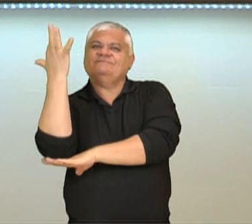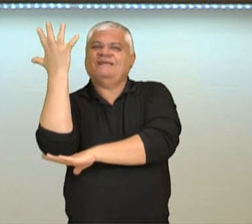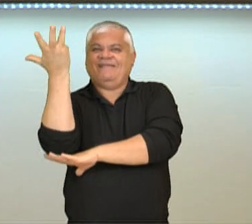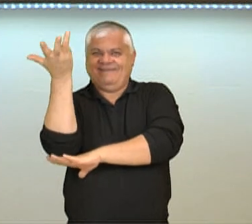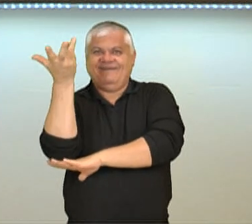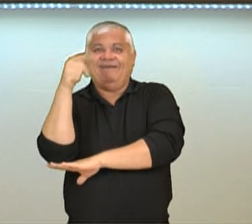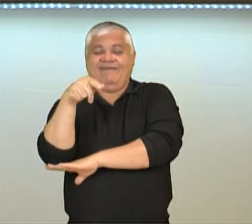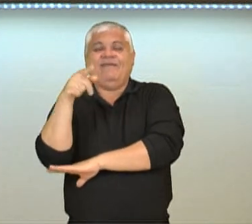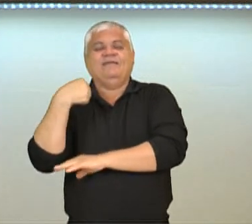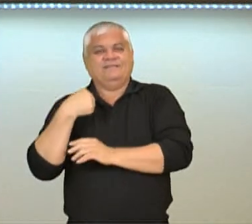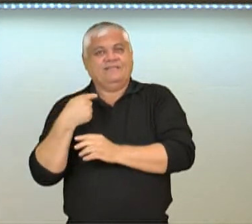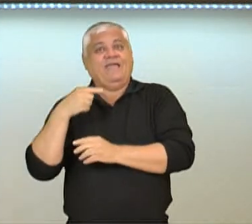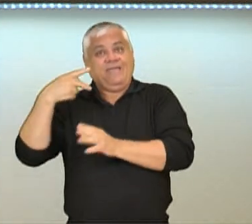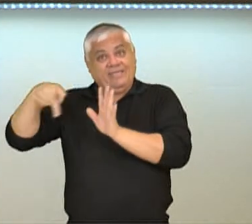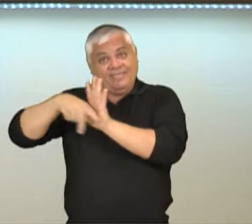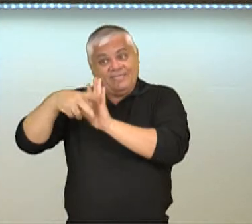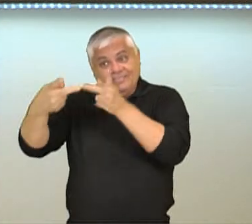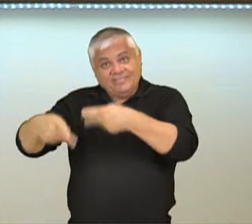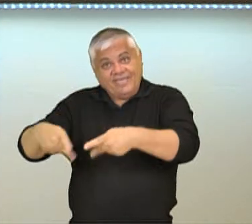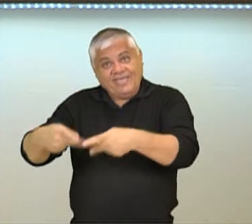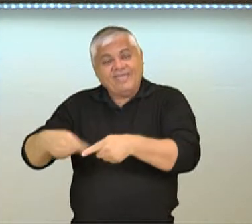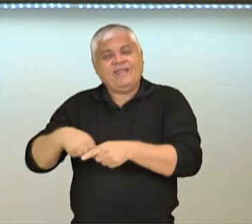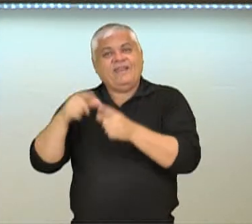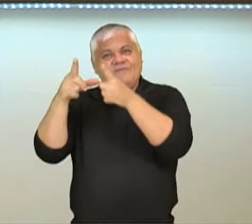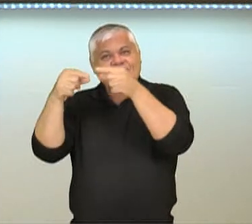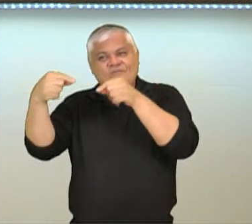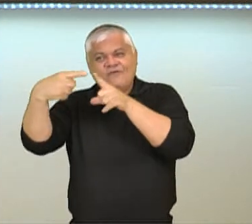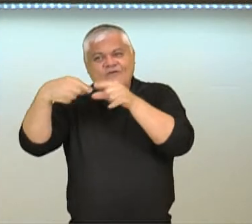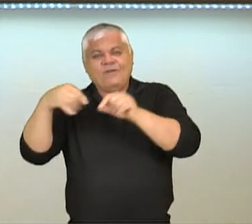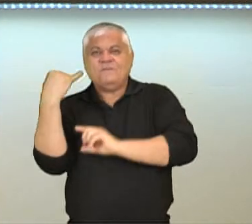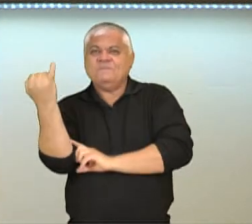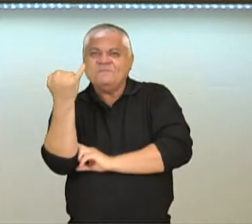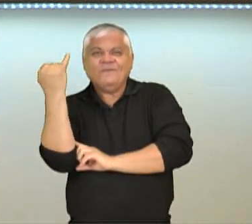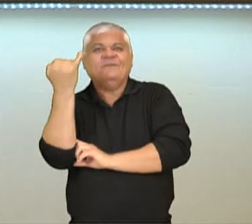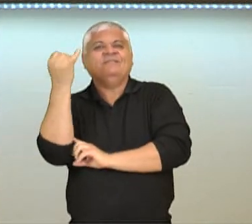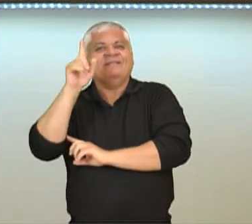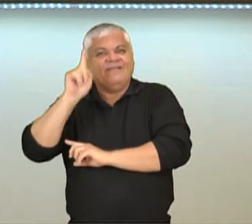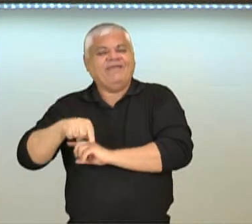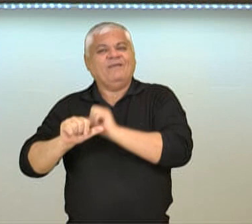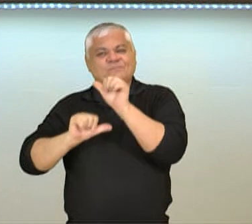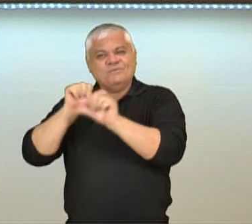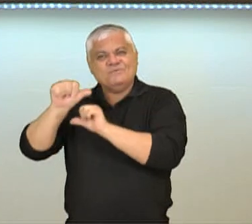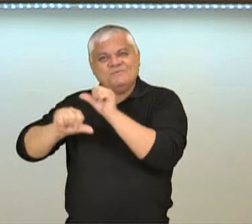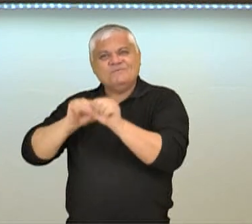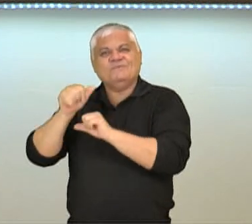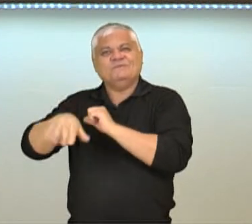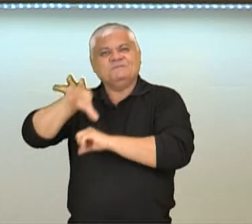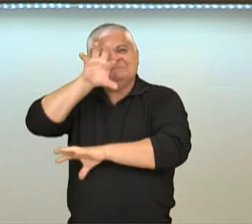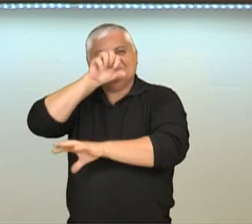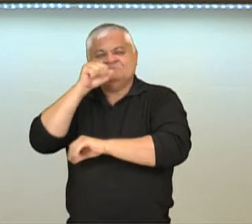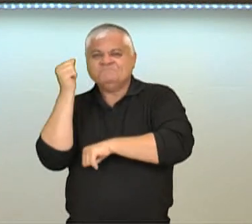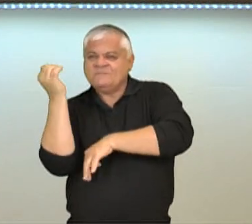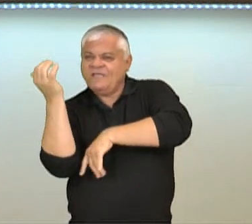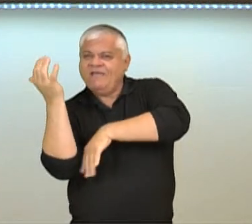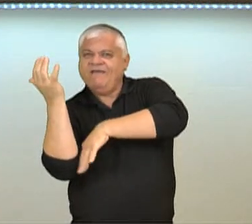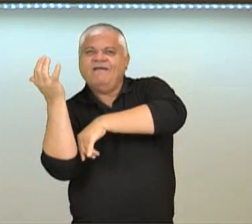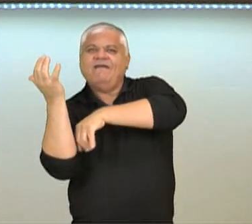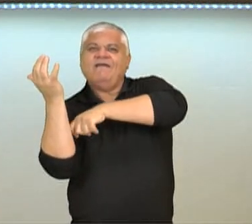da mitocôndria, essa organela ali também presente nos vegetais, é que ocorre ali a respiração dela.